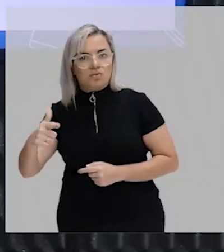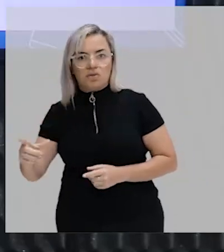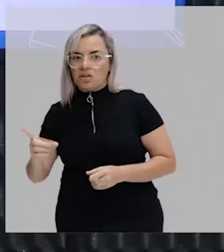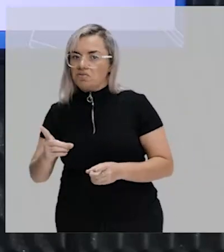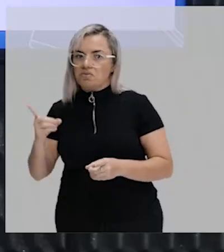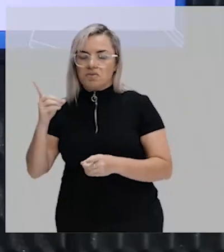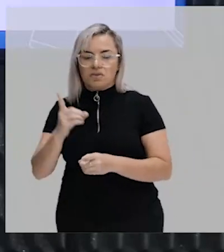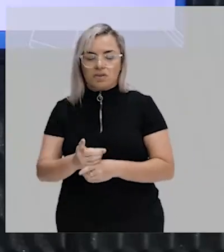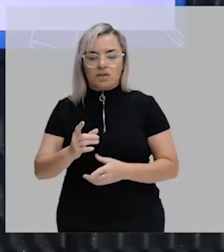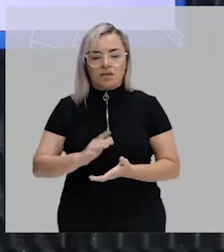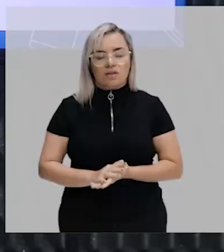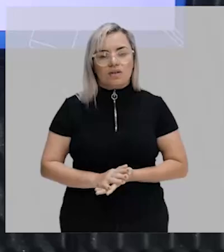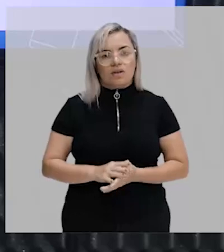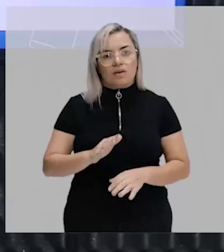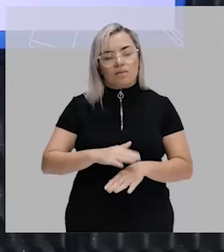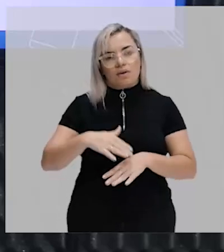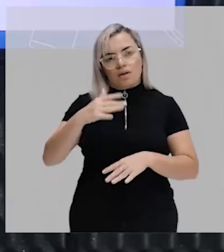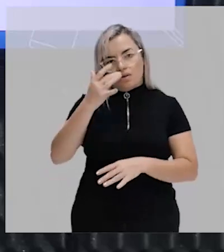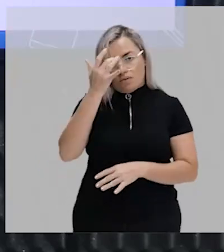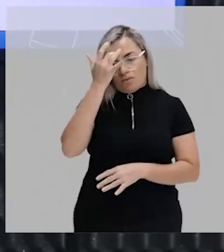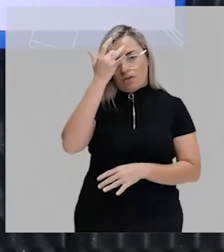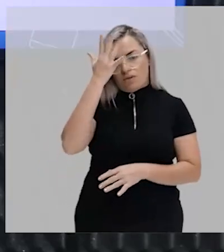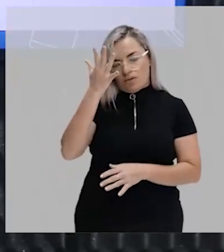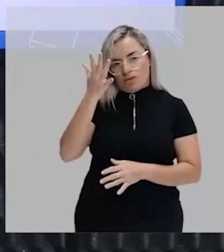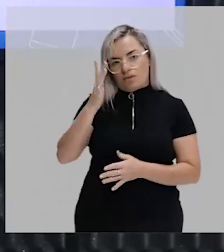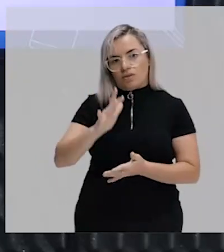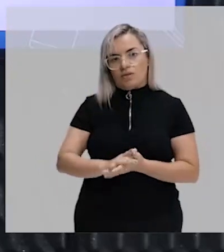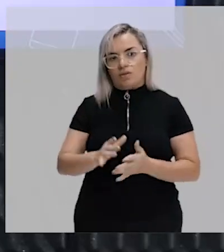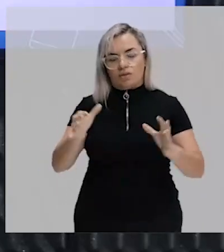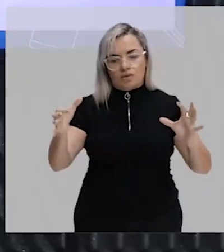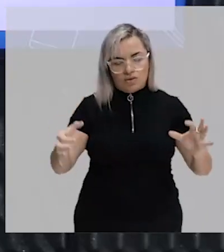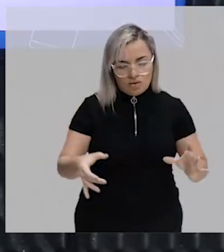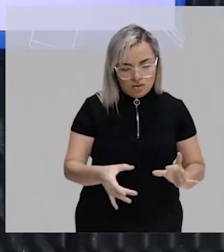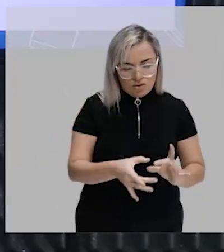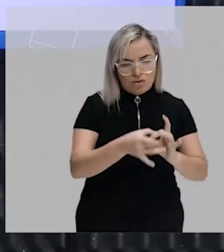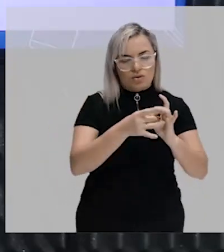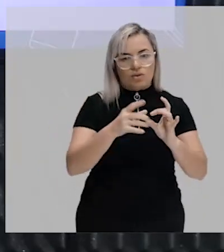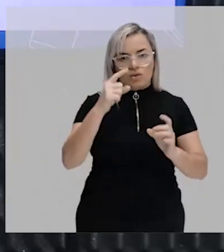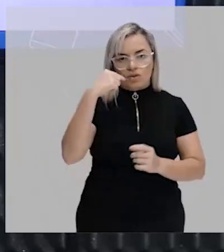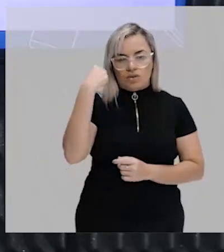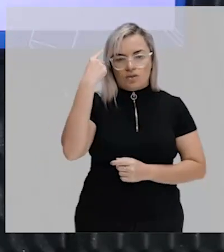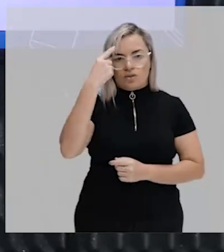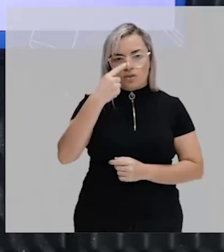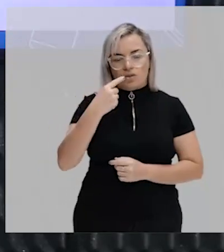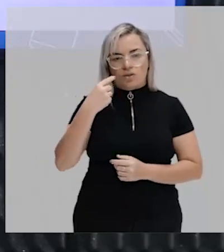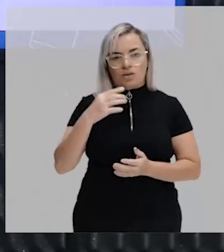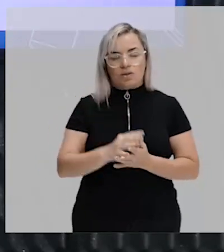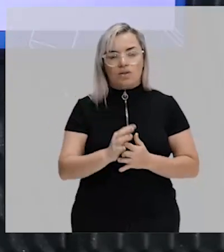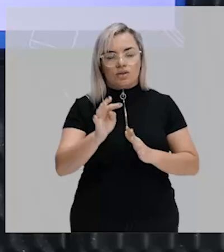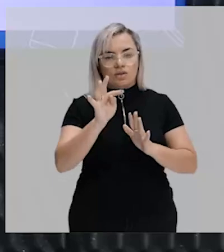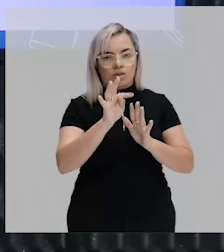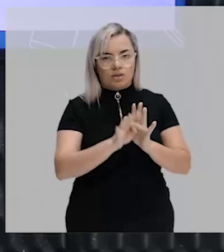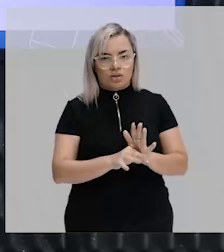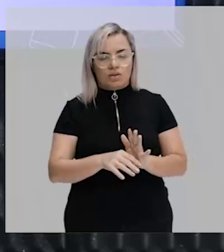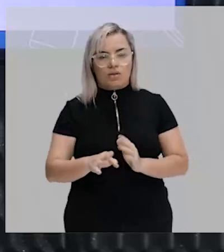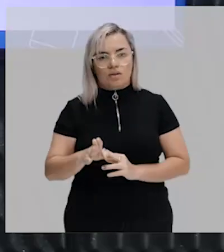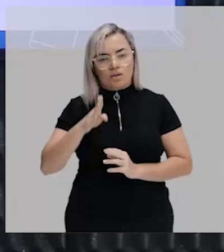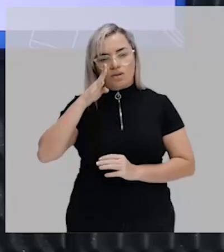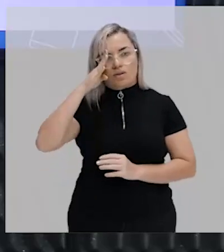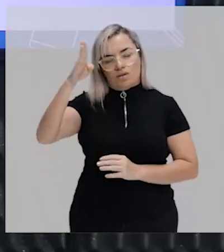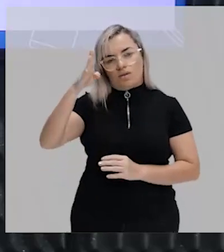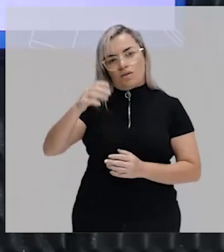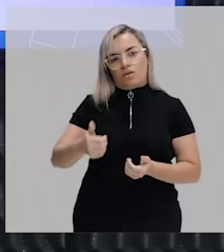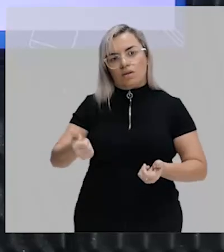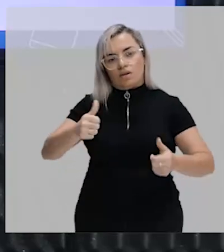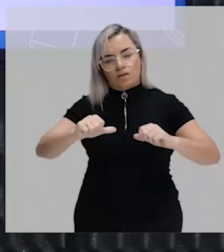encontrar conjunções do que preposições em textos em espanhol e principalmente nas avaliações que